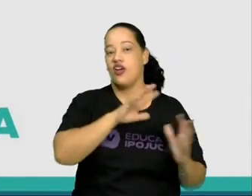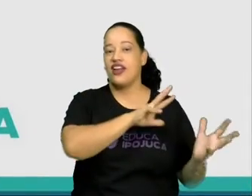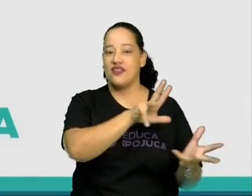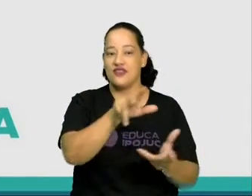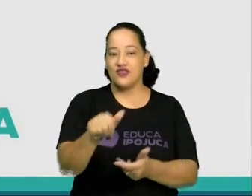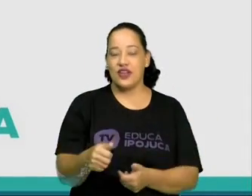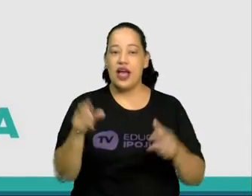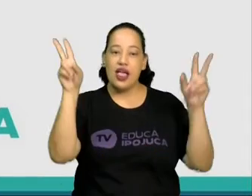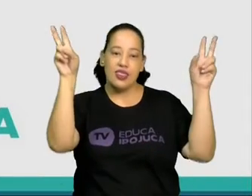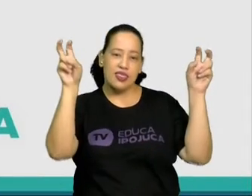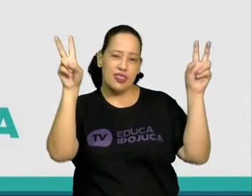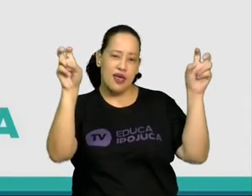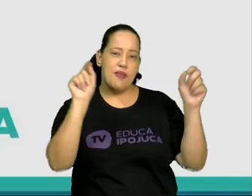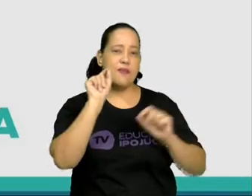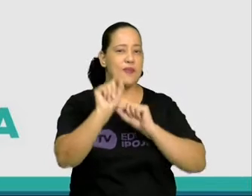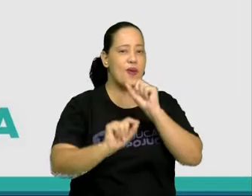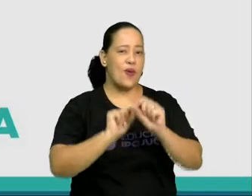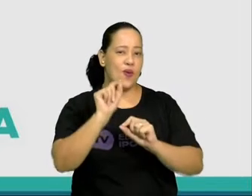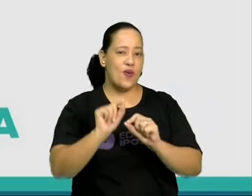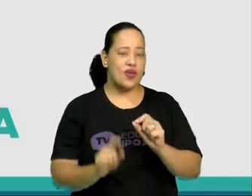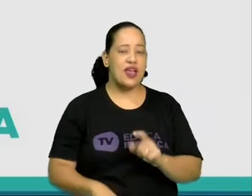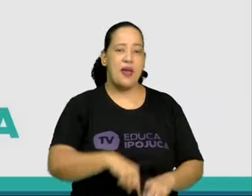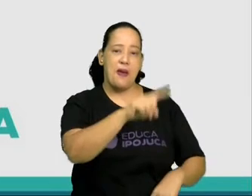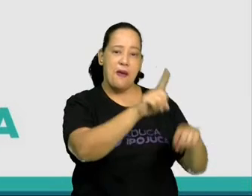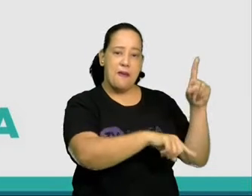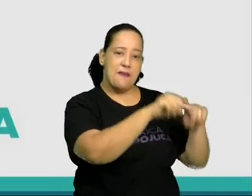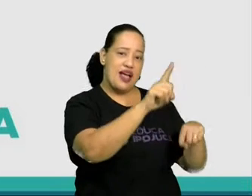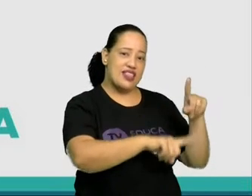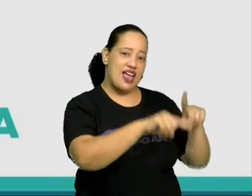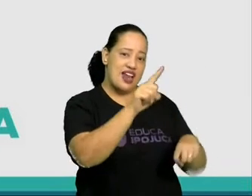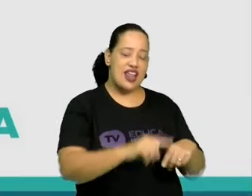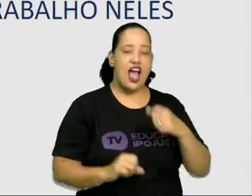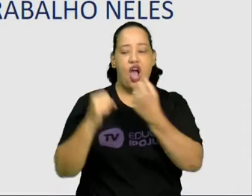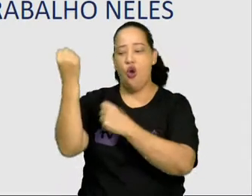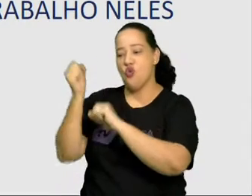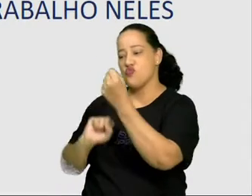aprender o conteúdo de matéria-prima e indústria.